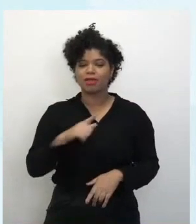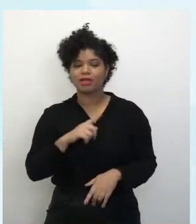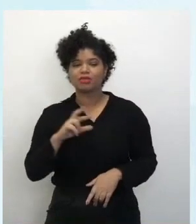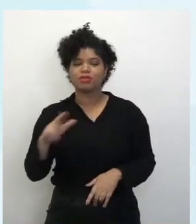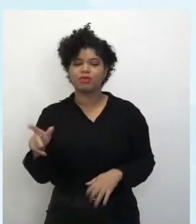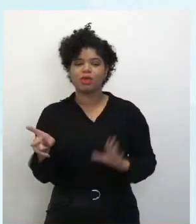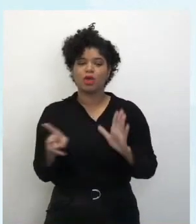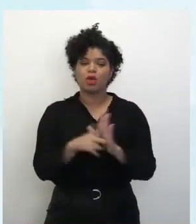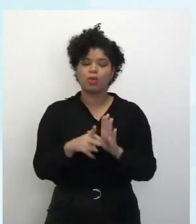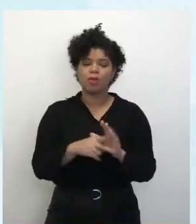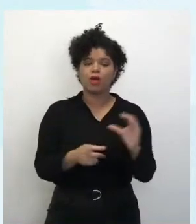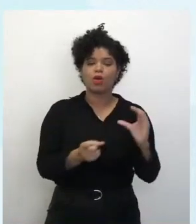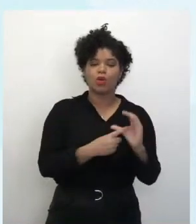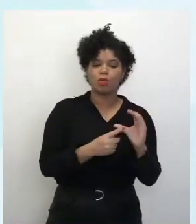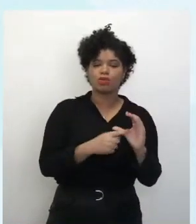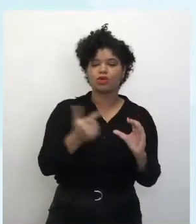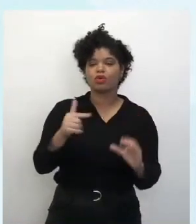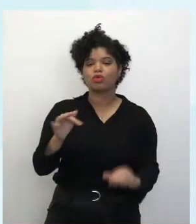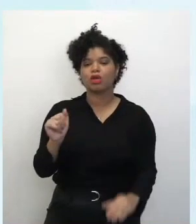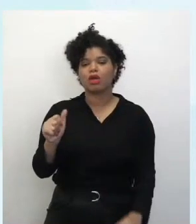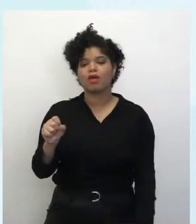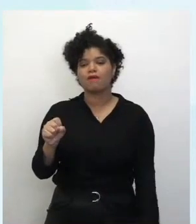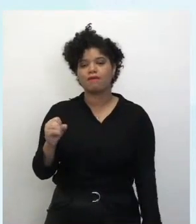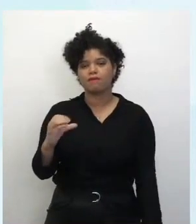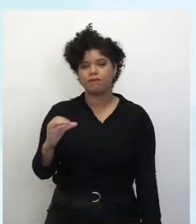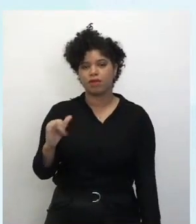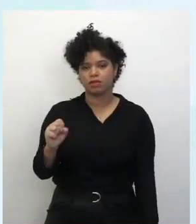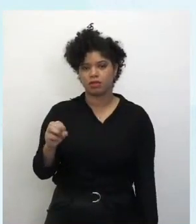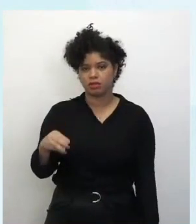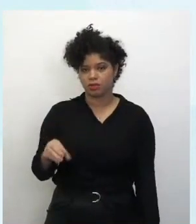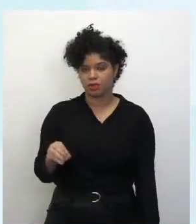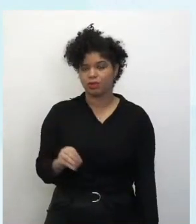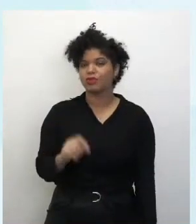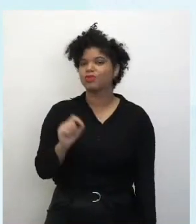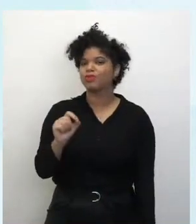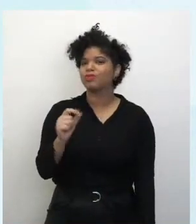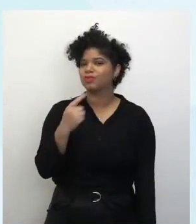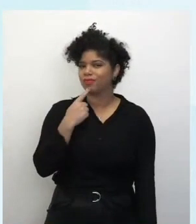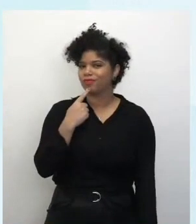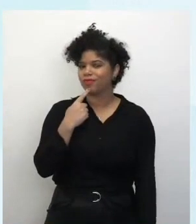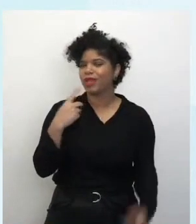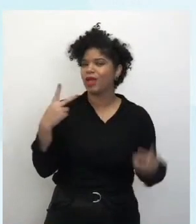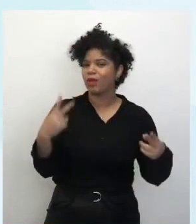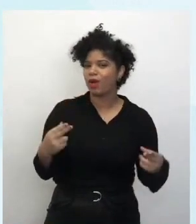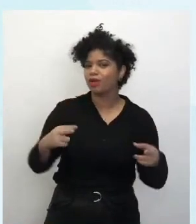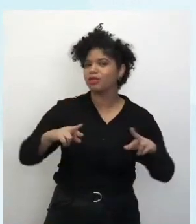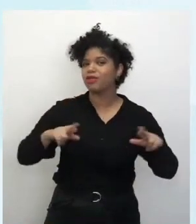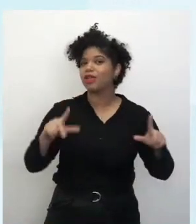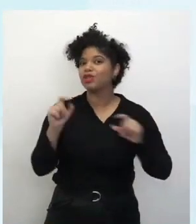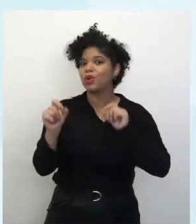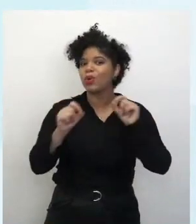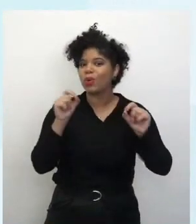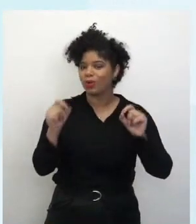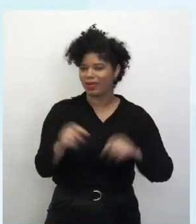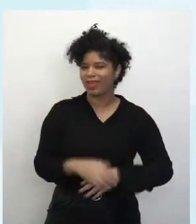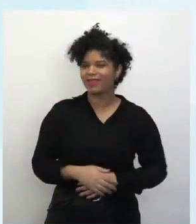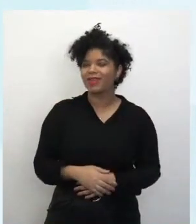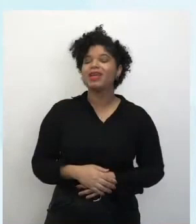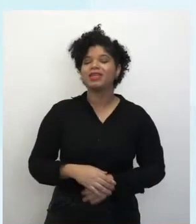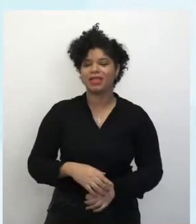tanto entre comunismo quanto entre o fascismo o que que eles têm de igual e o que que eles têm diferentes